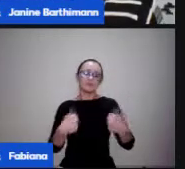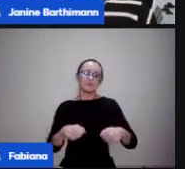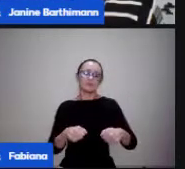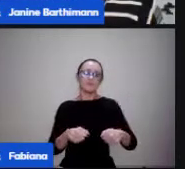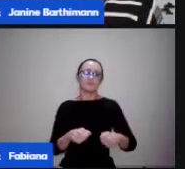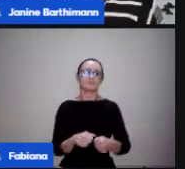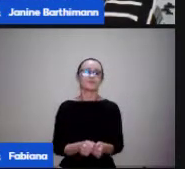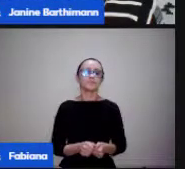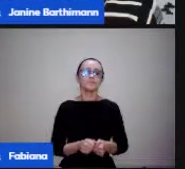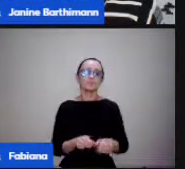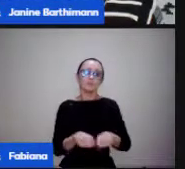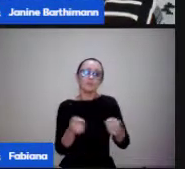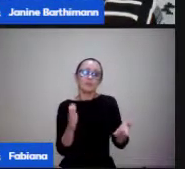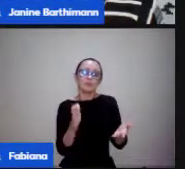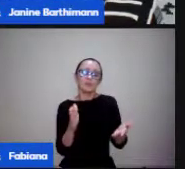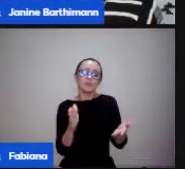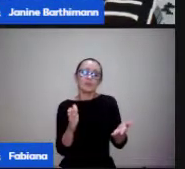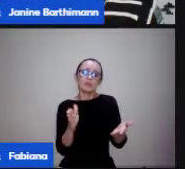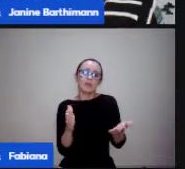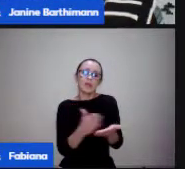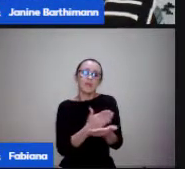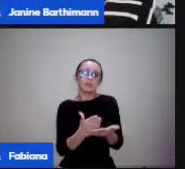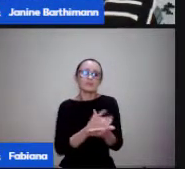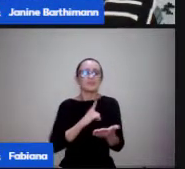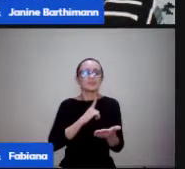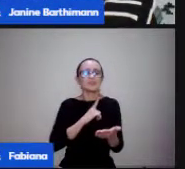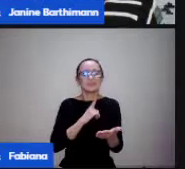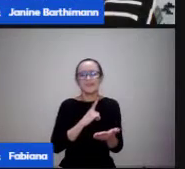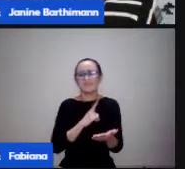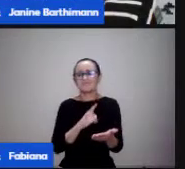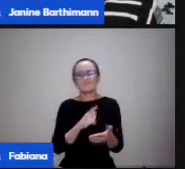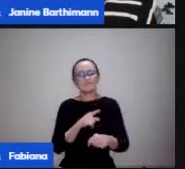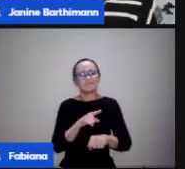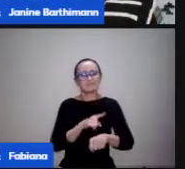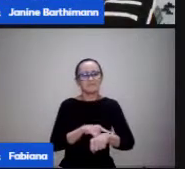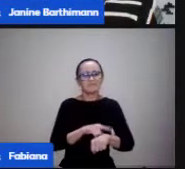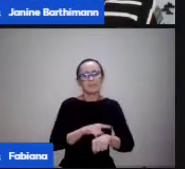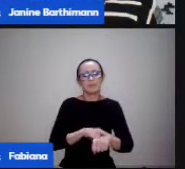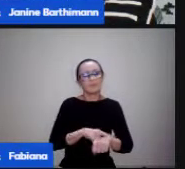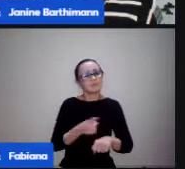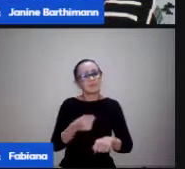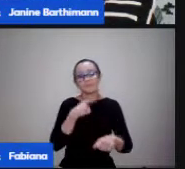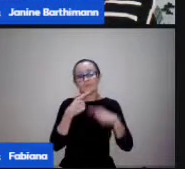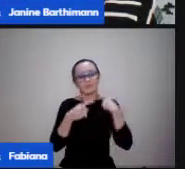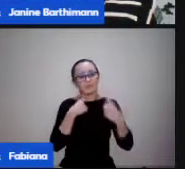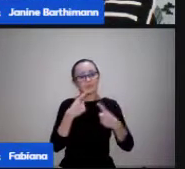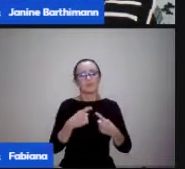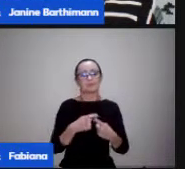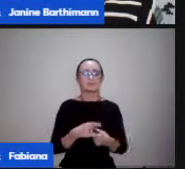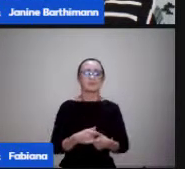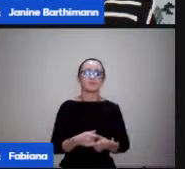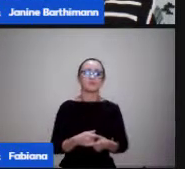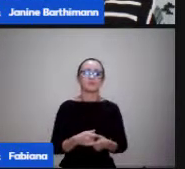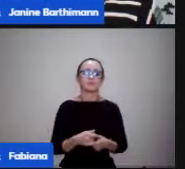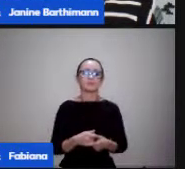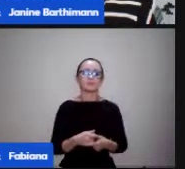são possíveis, então, frustrantes. Então, vamos lá. Próximo.